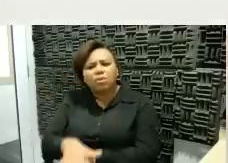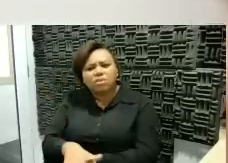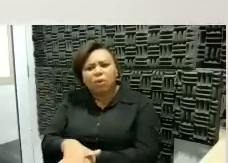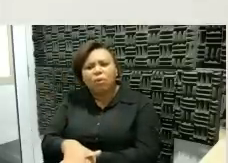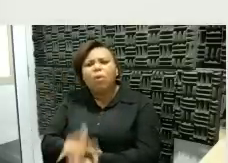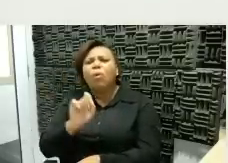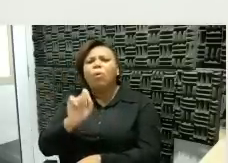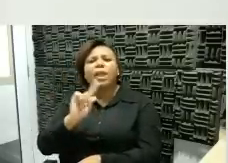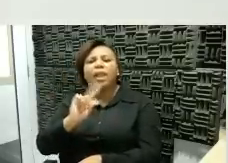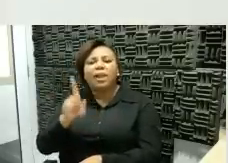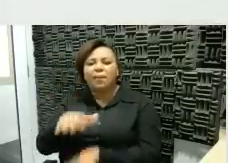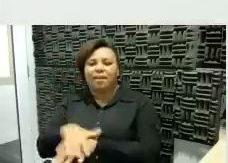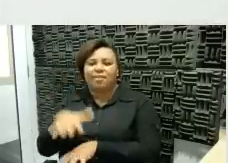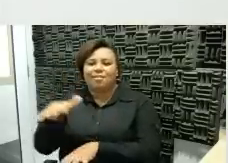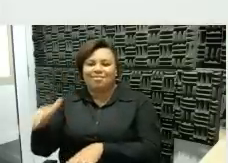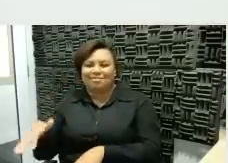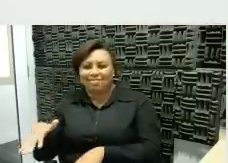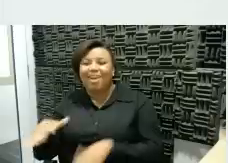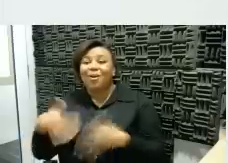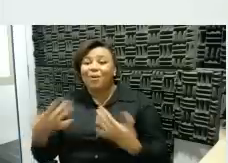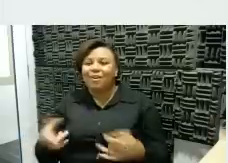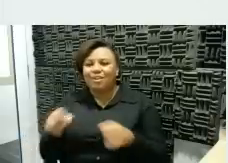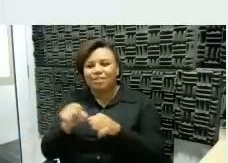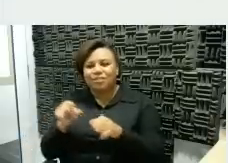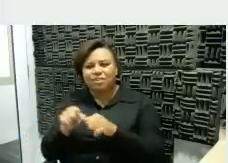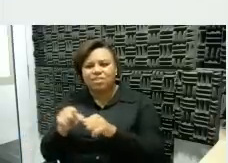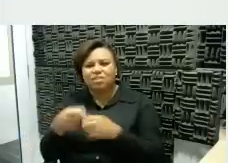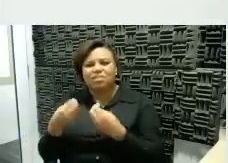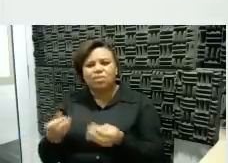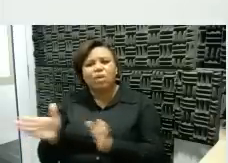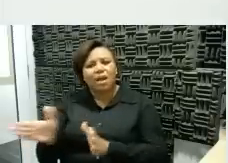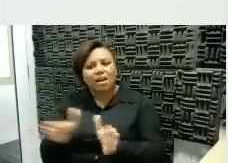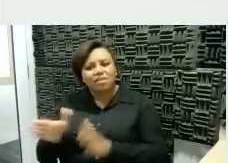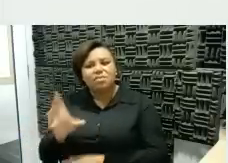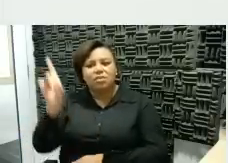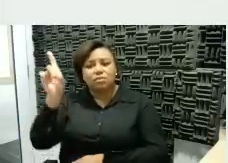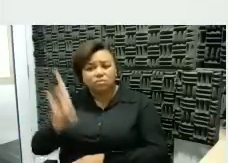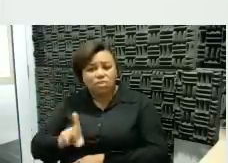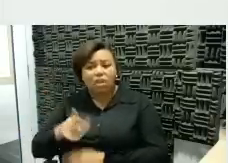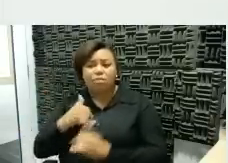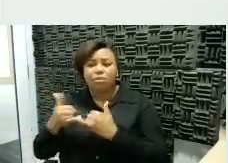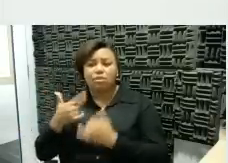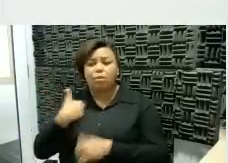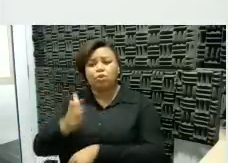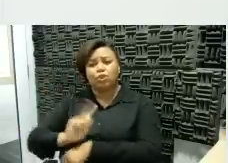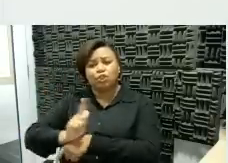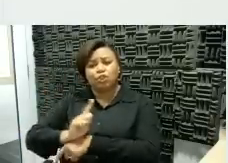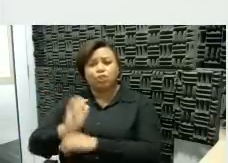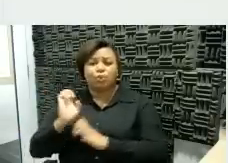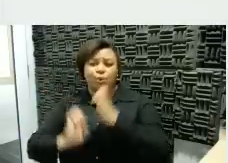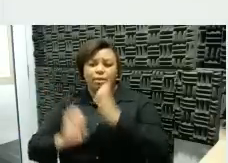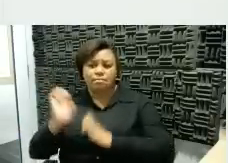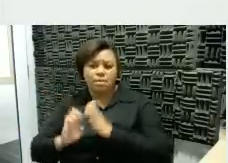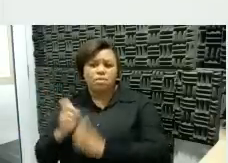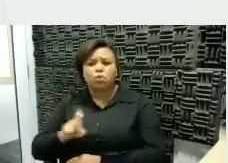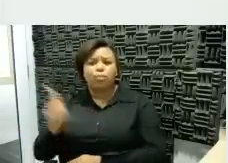ess dando esse acesso aos direitos e eu sou por exemplo gestor de uma empresa uma professora numa sala de aula ou mesmo no